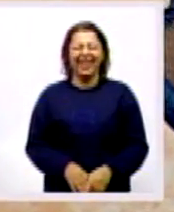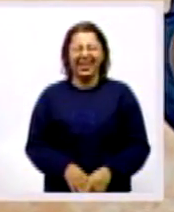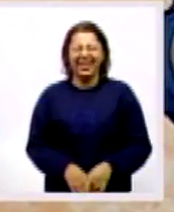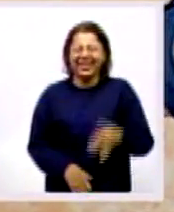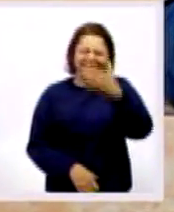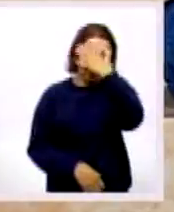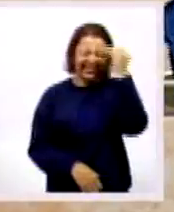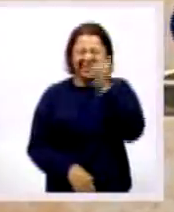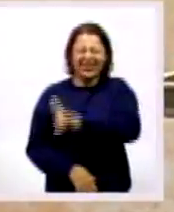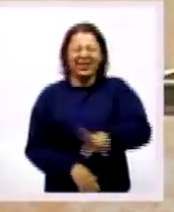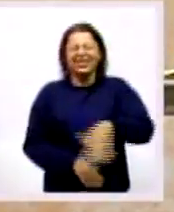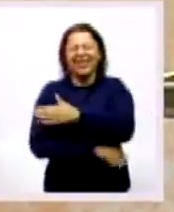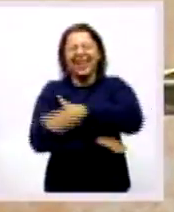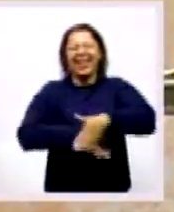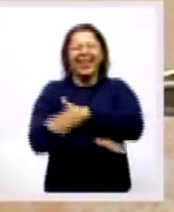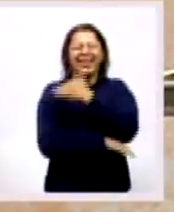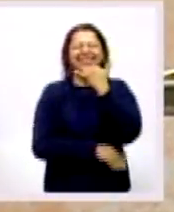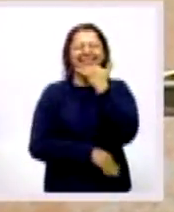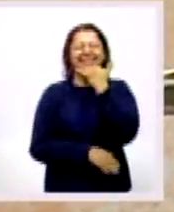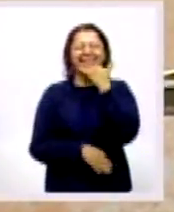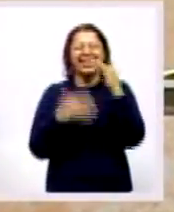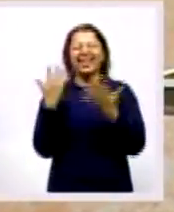lembro.